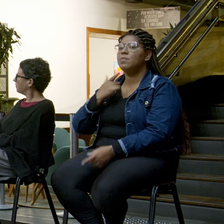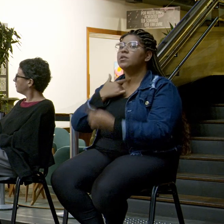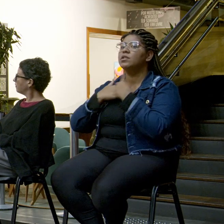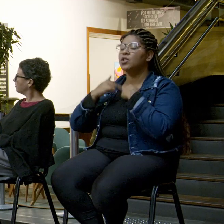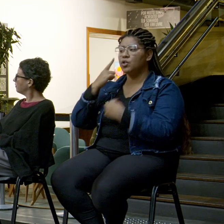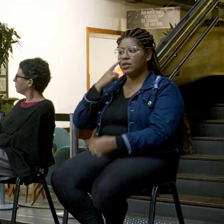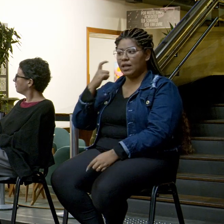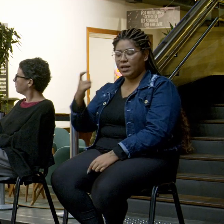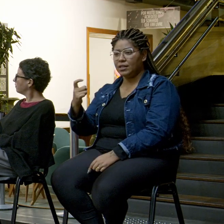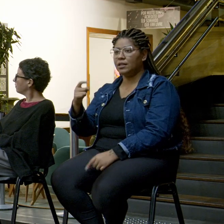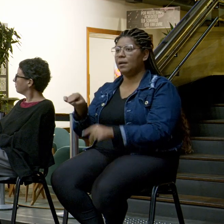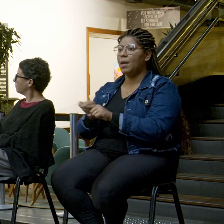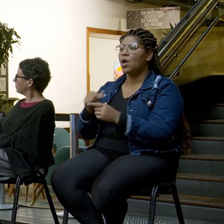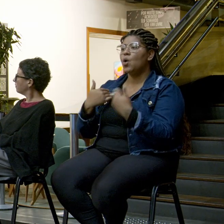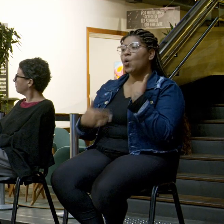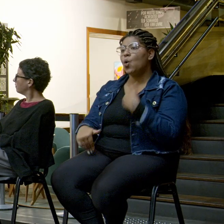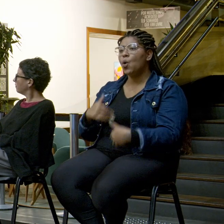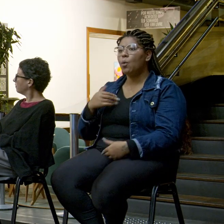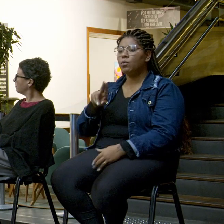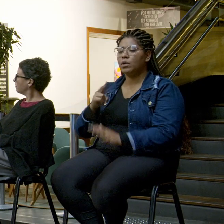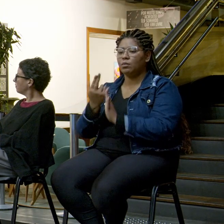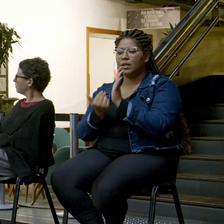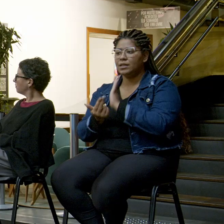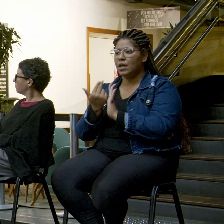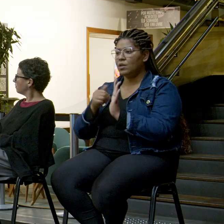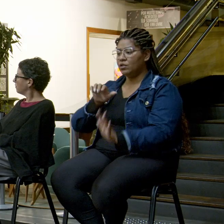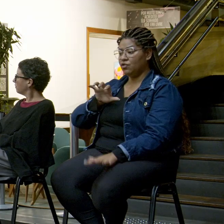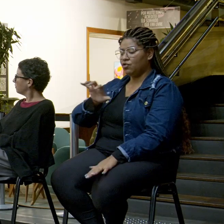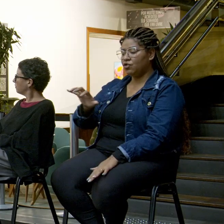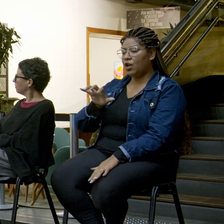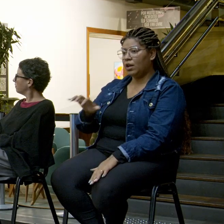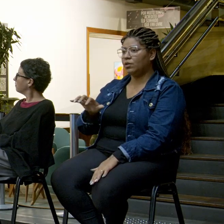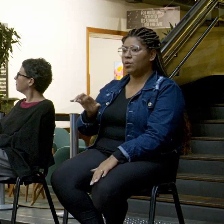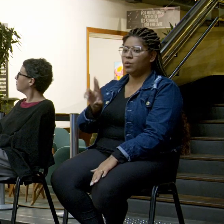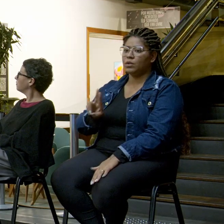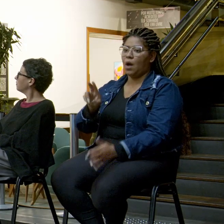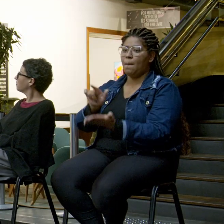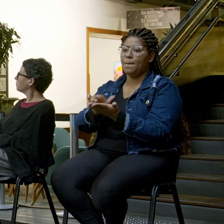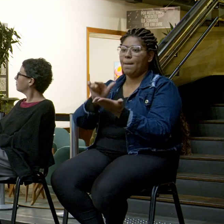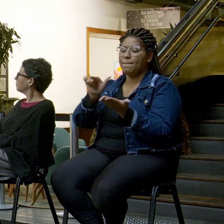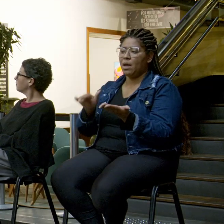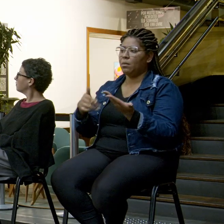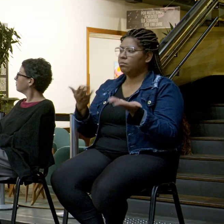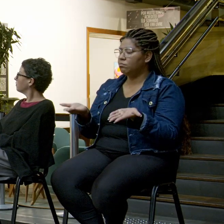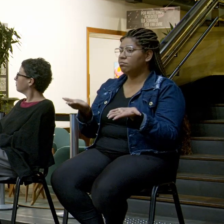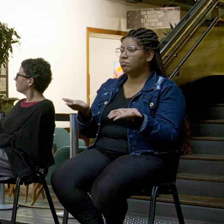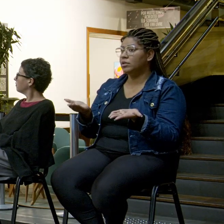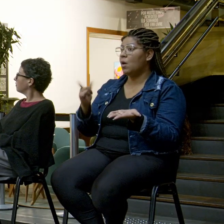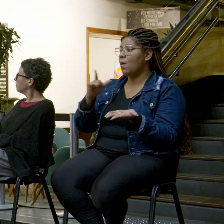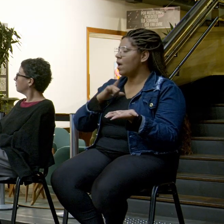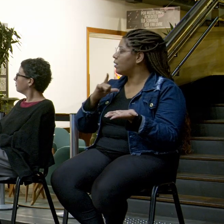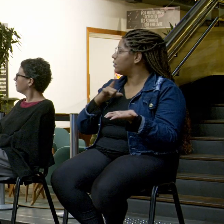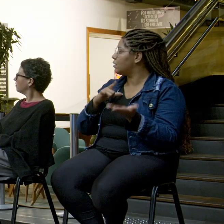essa ideia do desenho, pelo corpo do desenho, e aí, nesse sentido, o corpo do papel, né? E esses